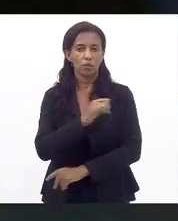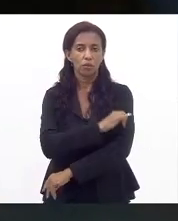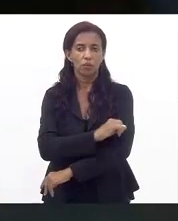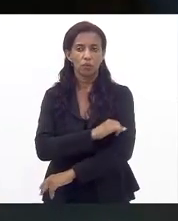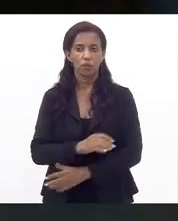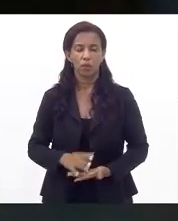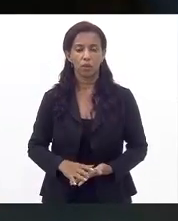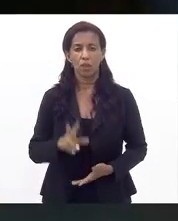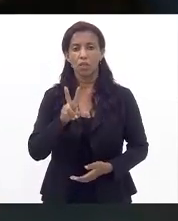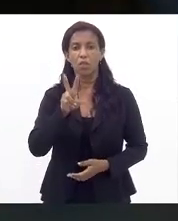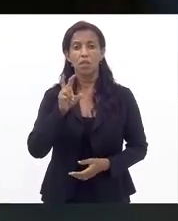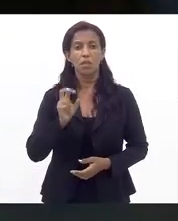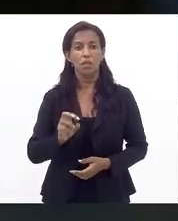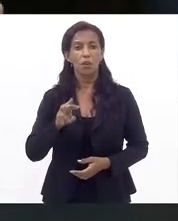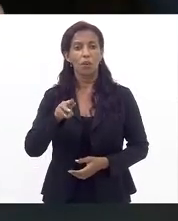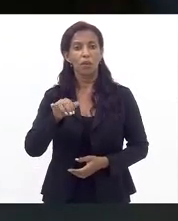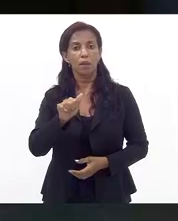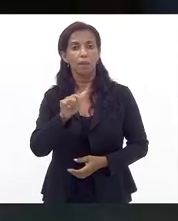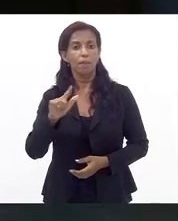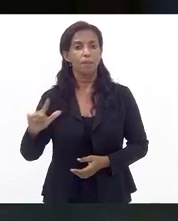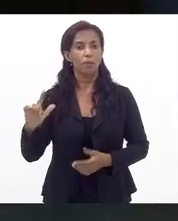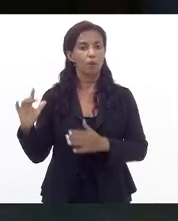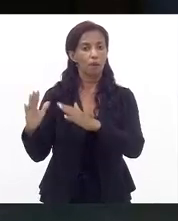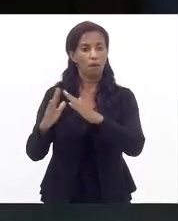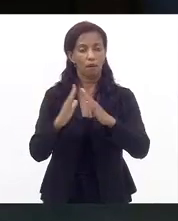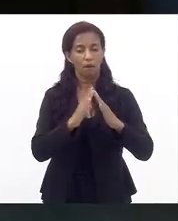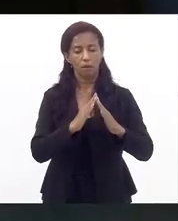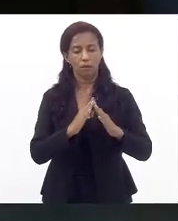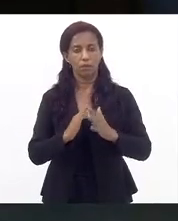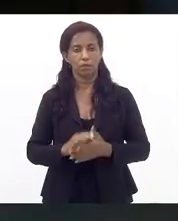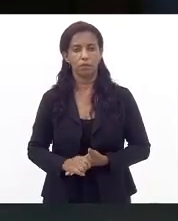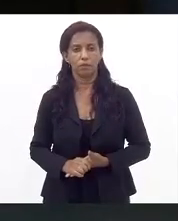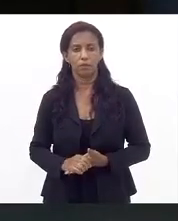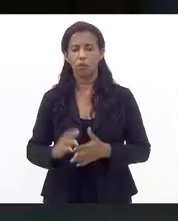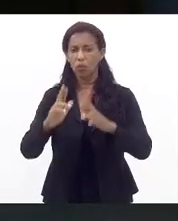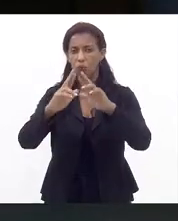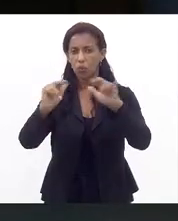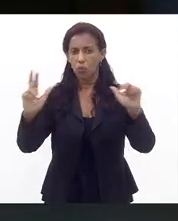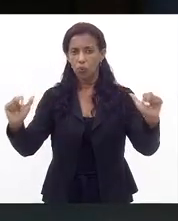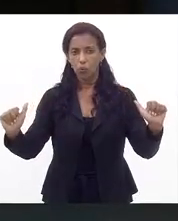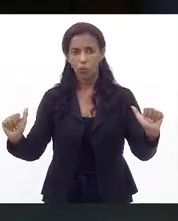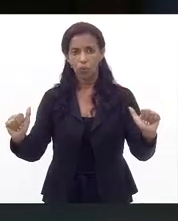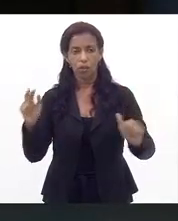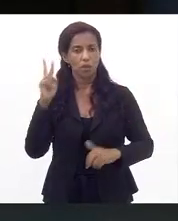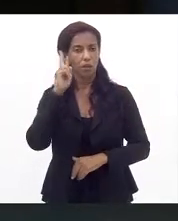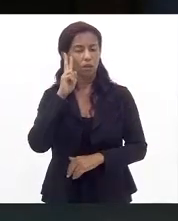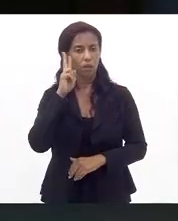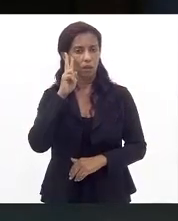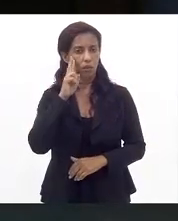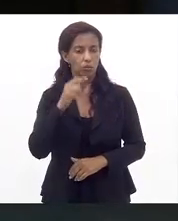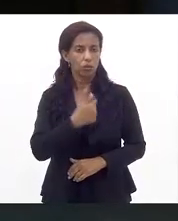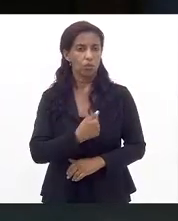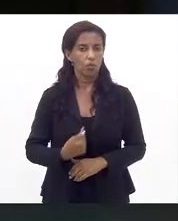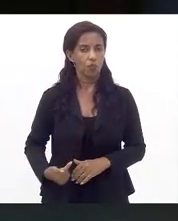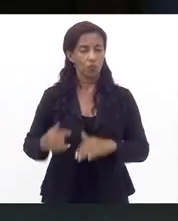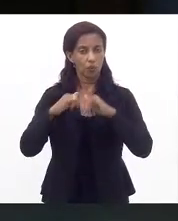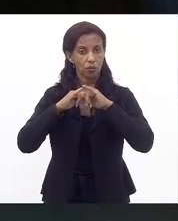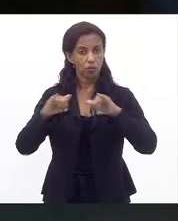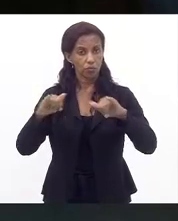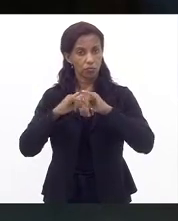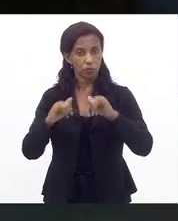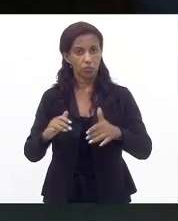Janeiro 50 mil casas Nunca na história um governo